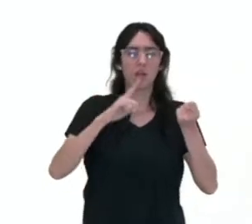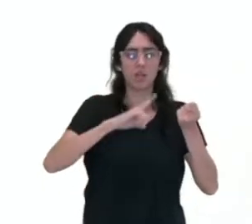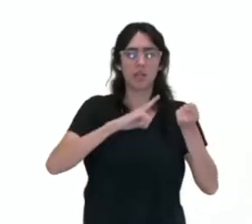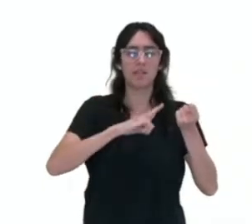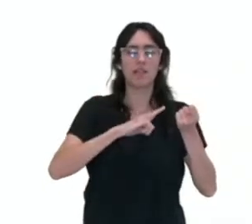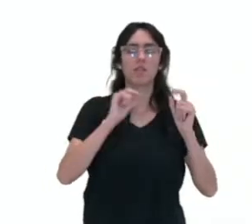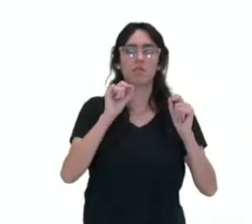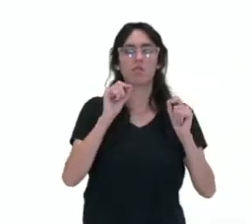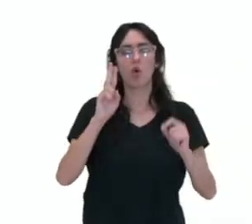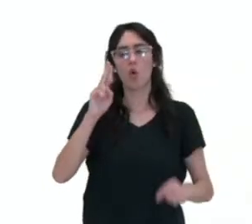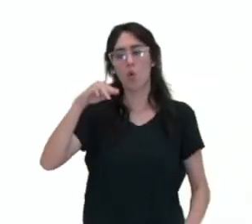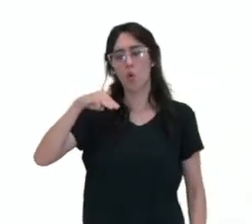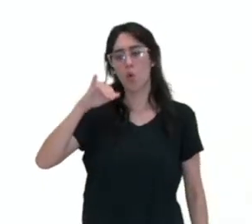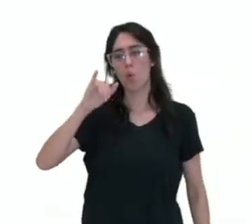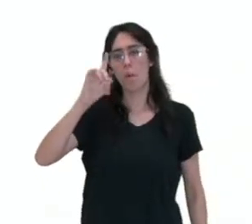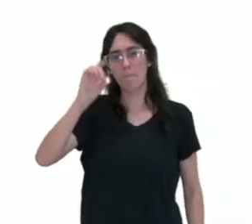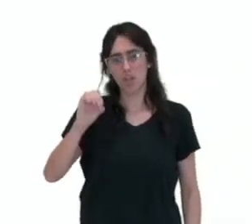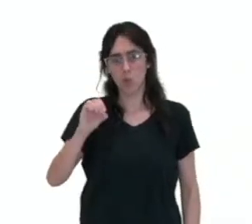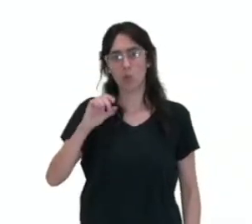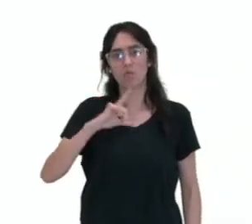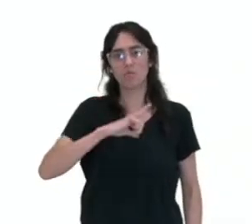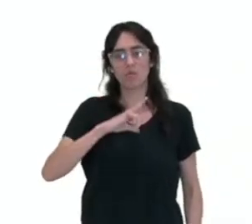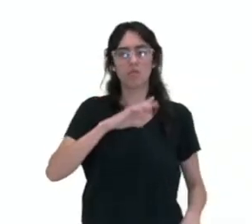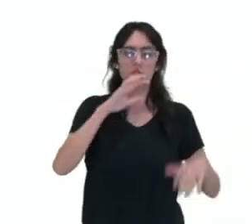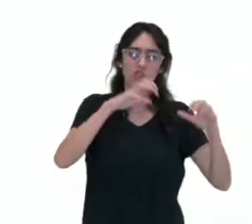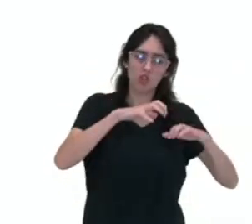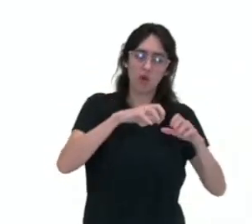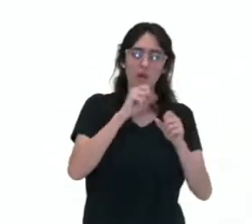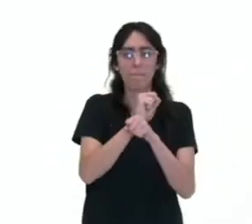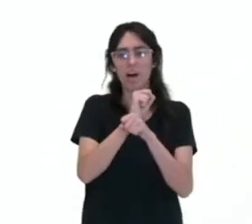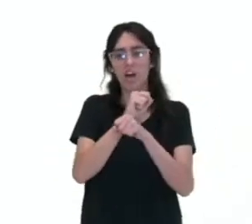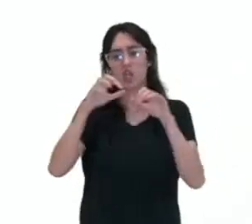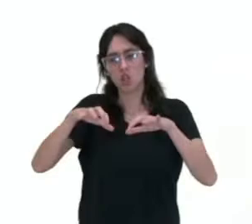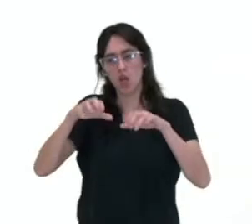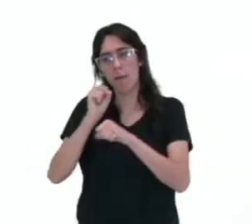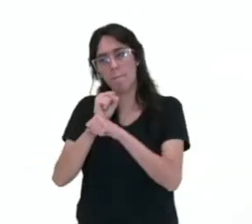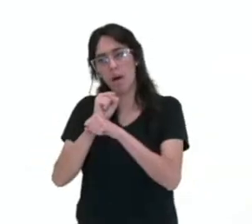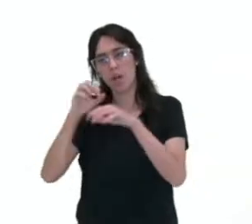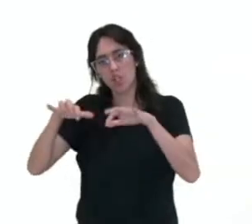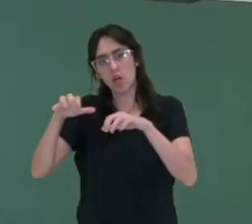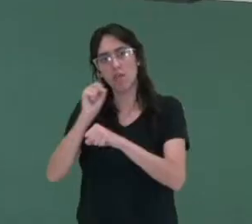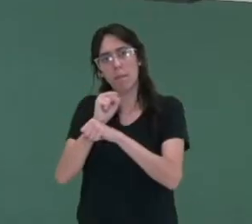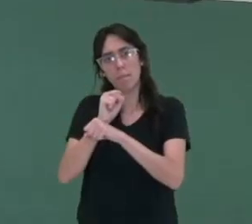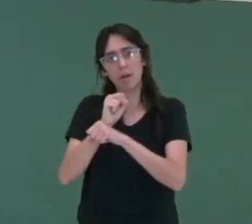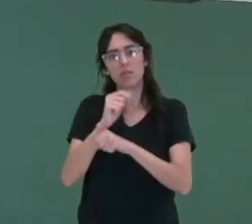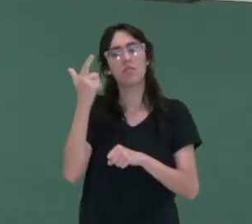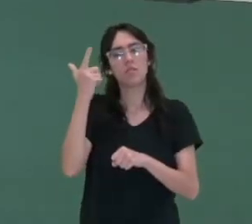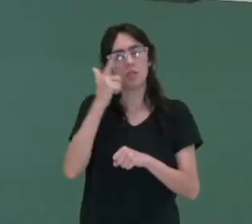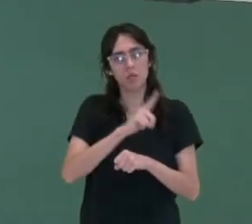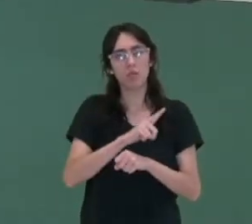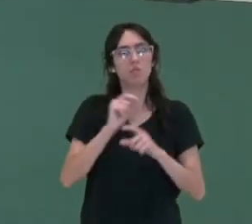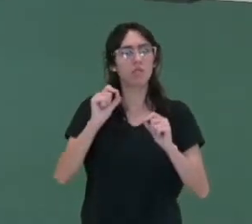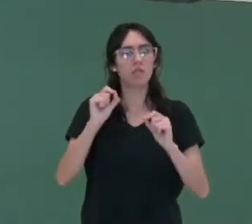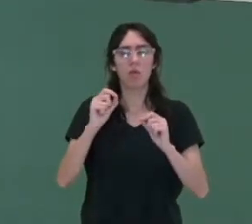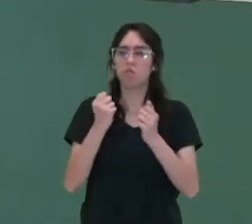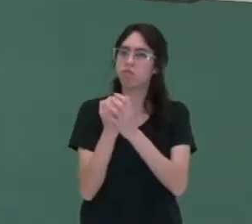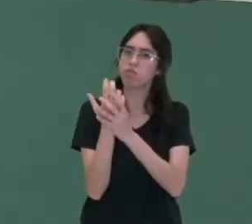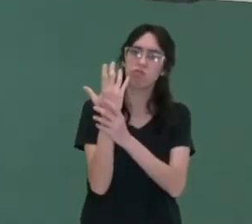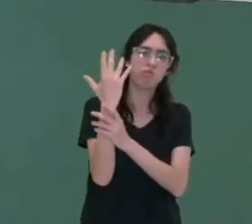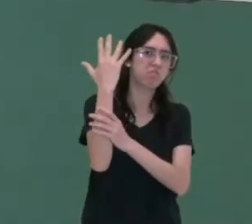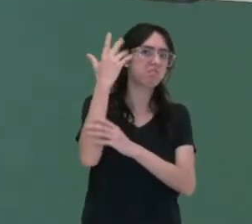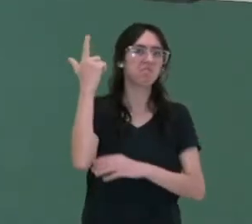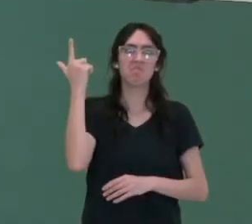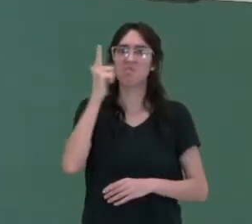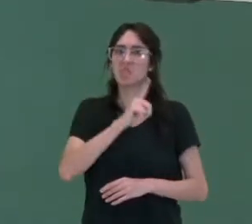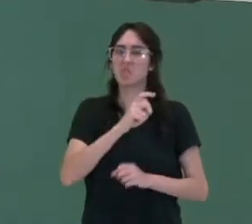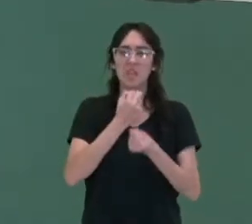tropical úmido e também o clima equatorial, que vai fazer com que essa vegetação seja bastante exuberante, seja